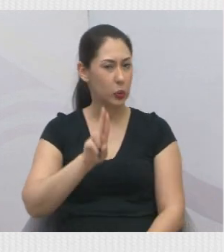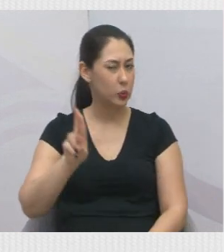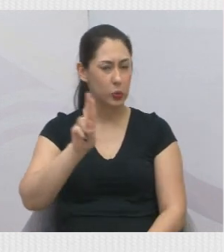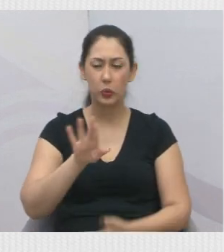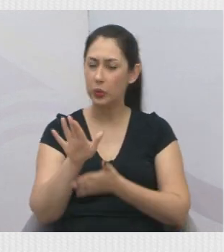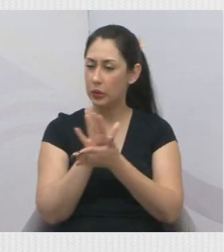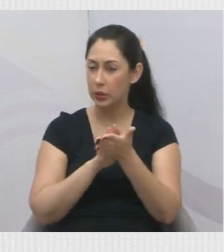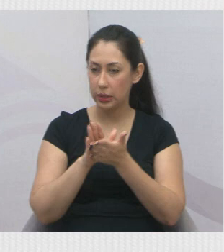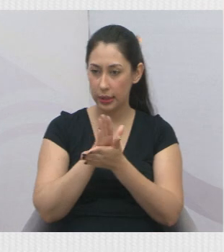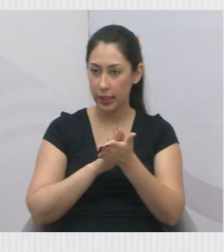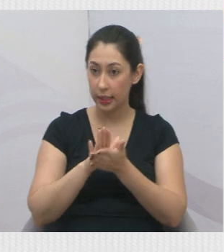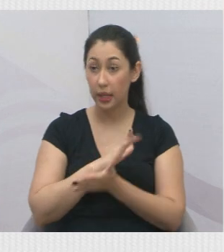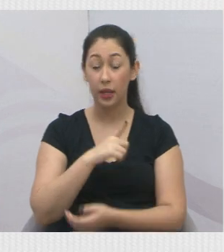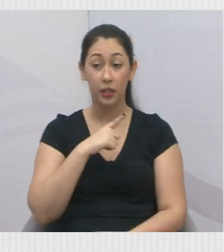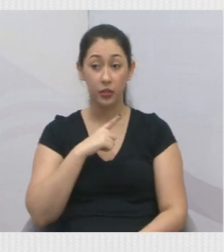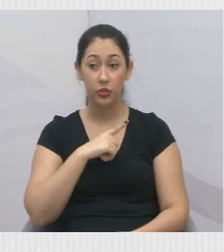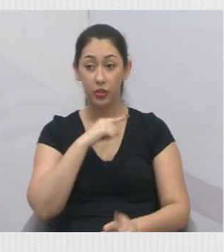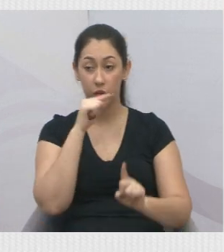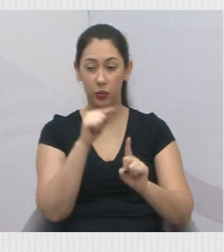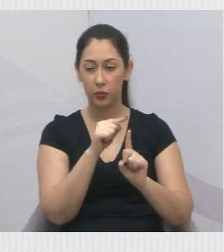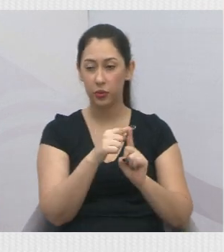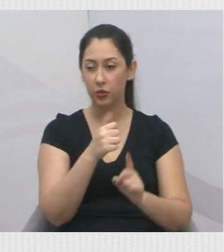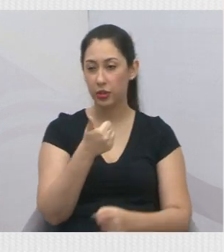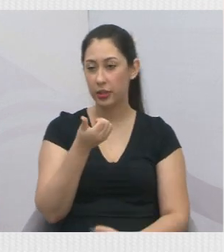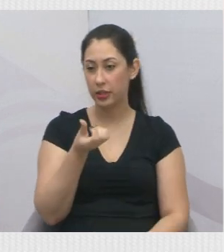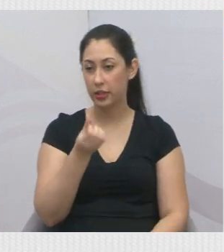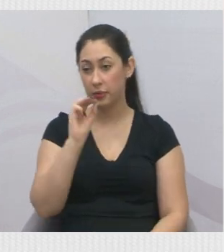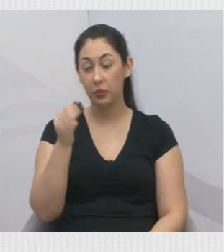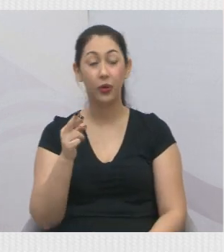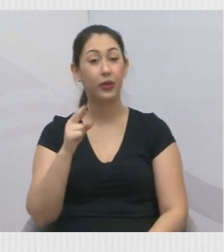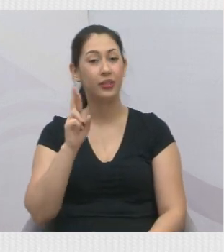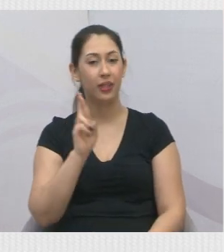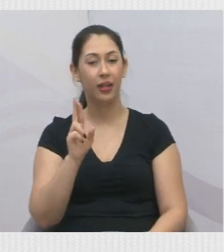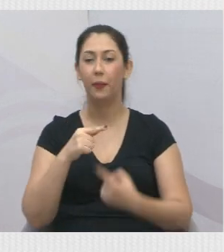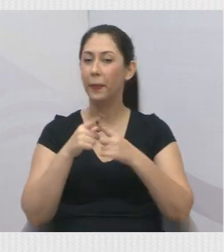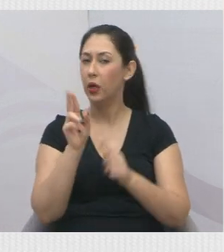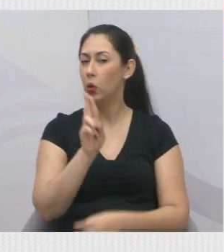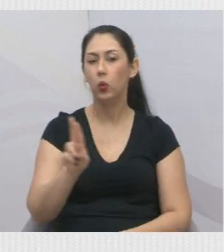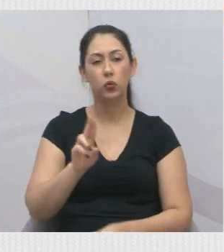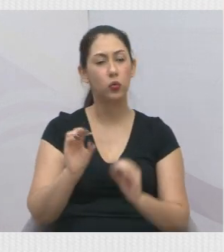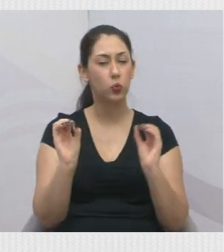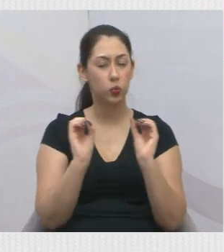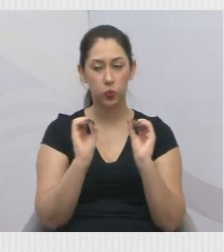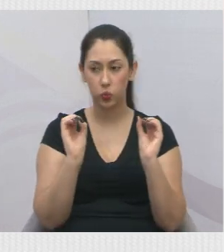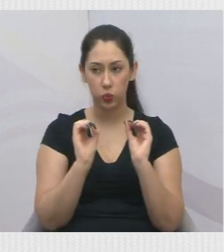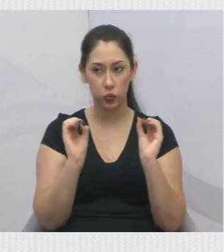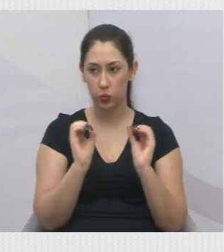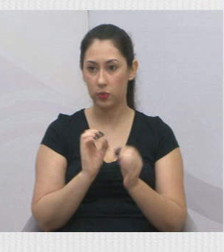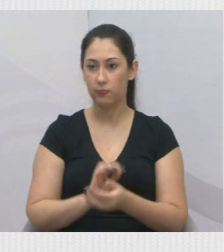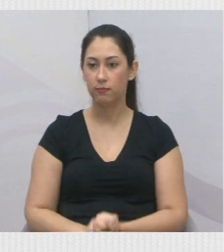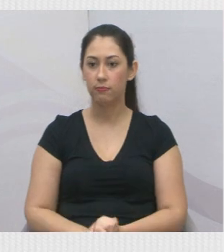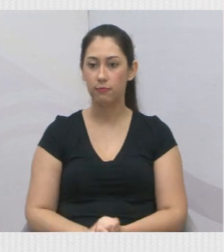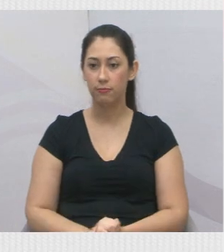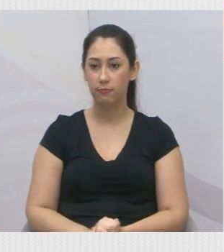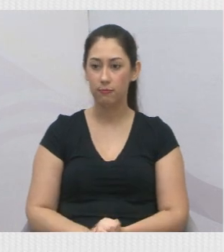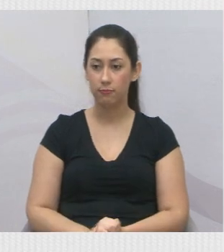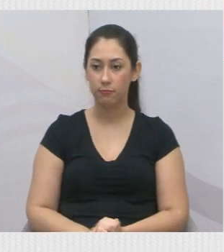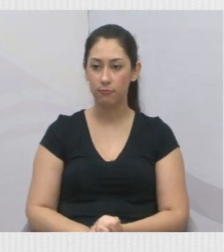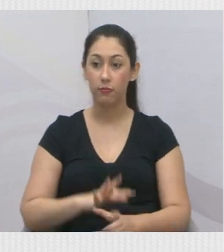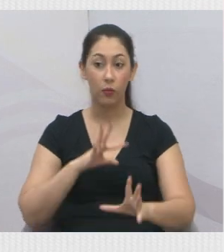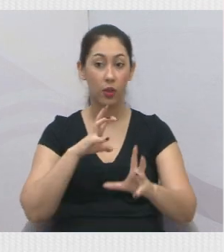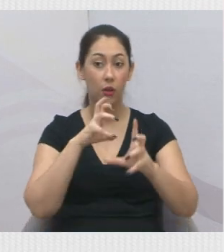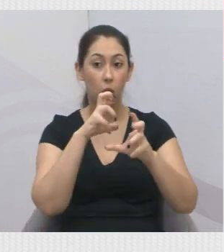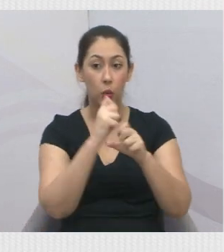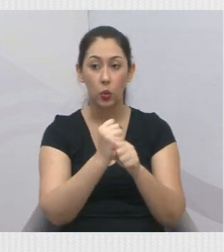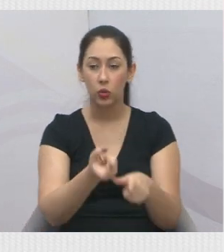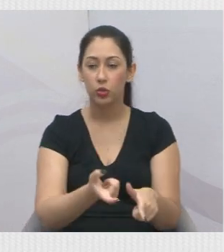pelo município, tinha uma meta de 16 milhões, mas nada foi utilizado pelo município na reserva de contingência. Despesa total